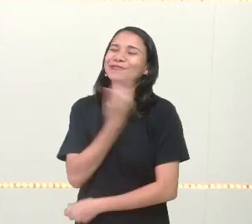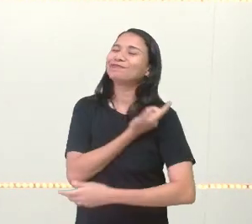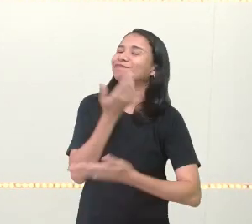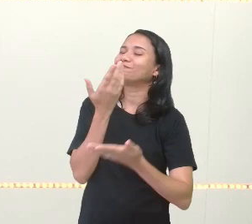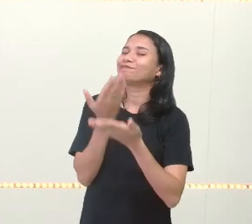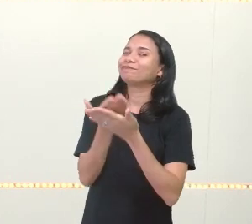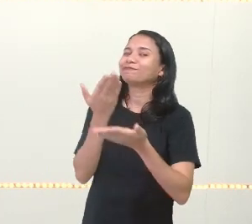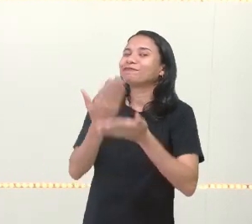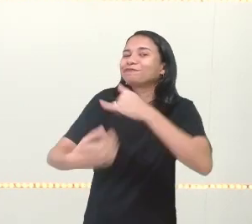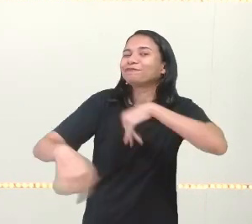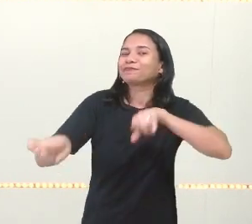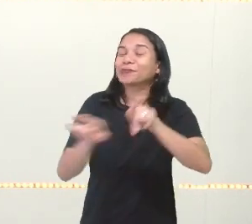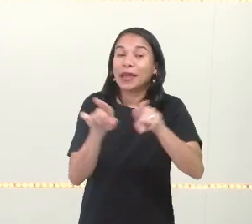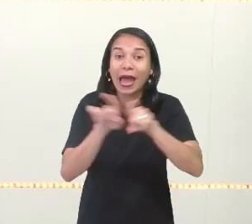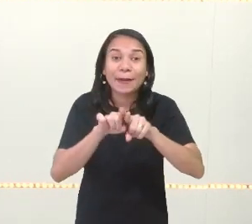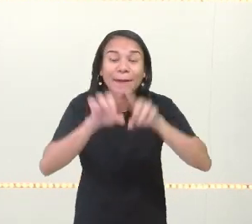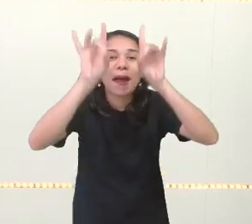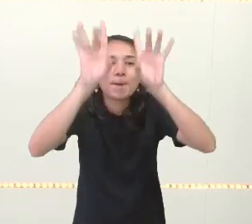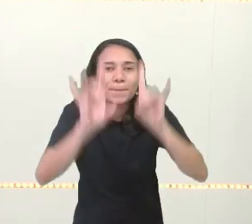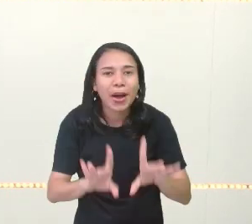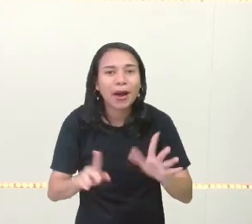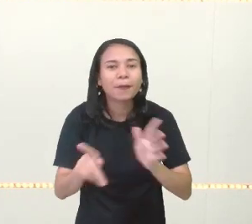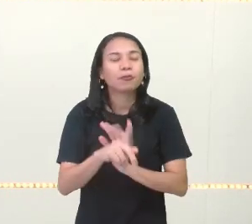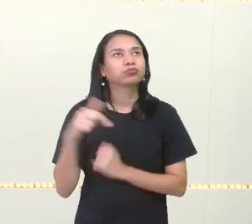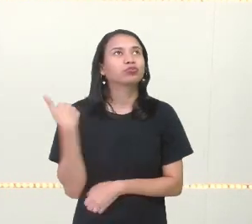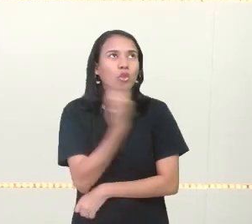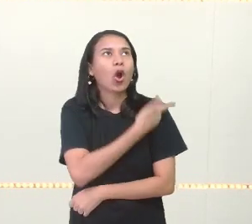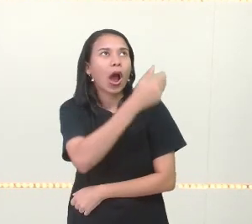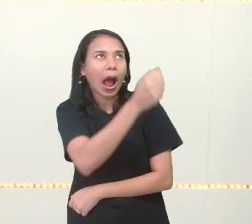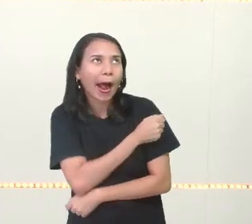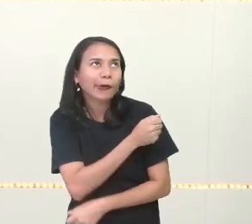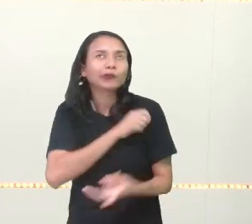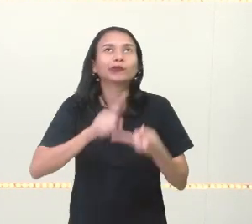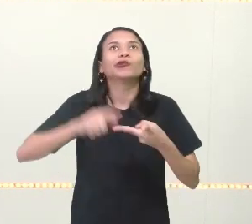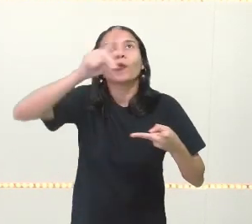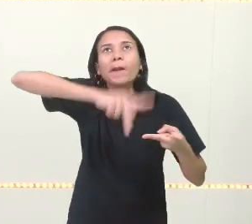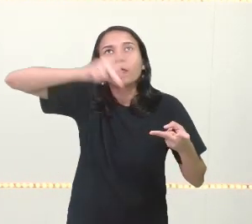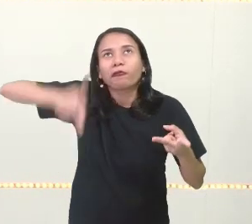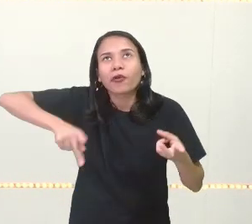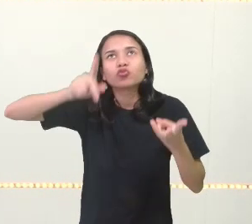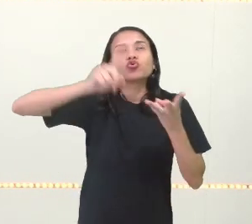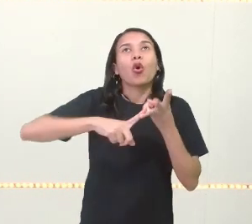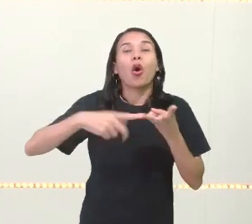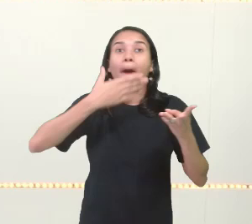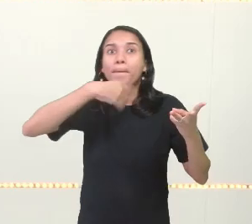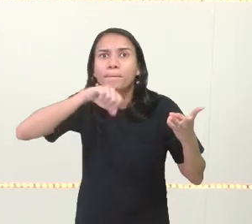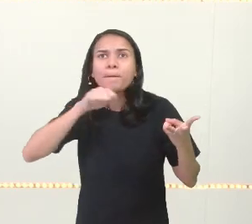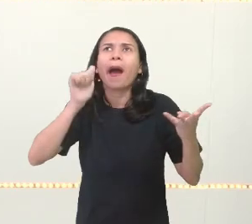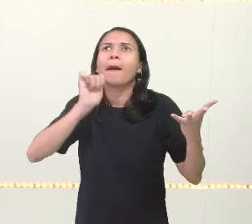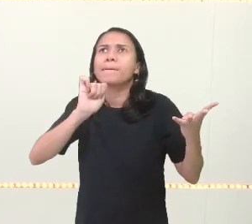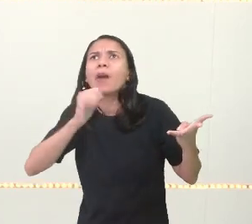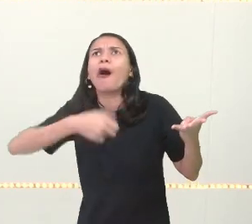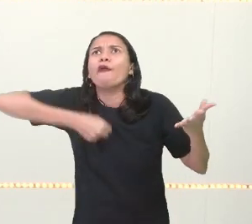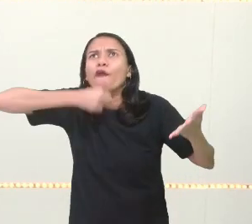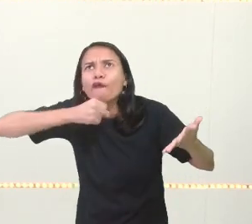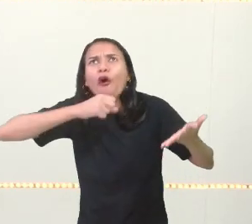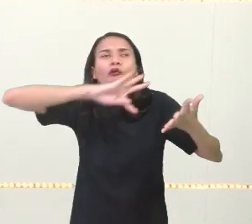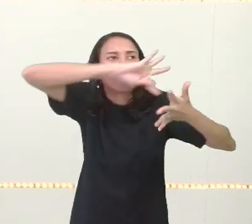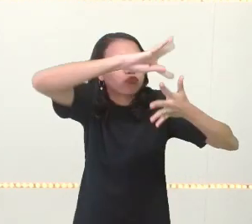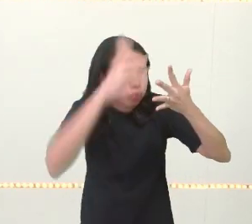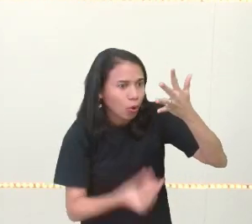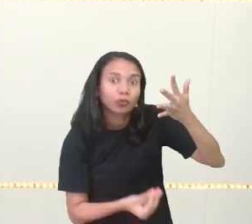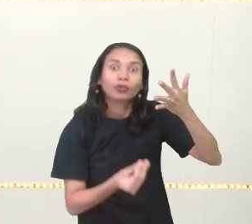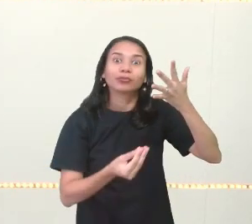tá? Umas boas-vindas especiais aos nossos estudantes, aos nossos colegas professores, aos pais, mães, avós,